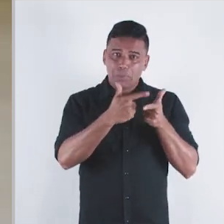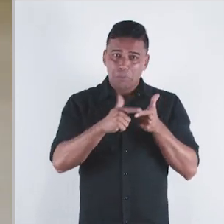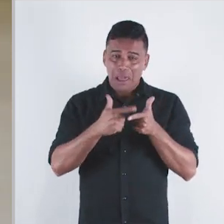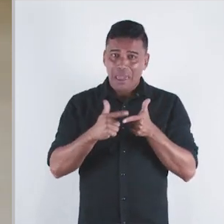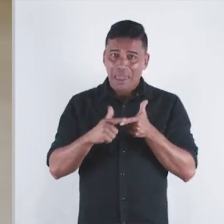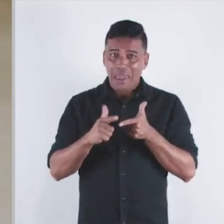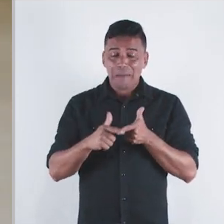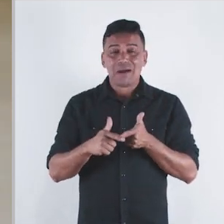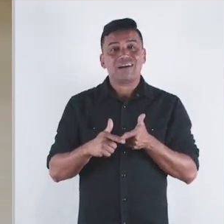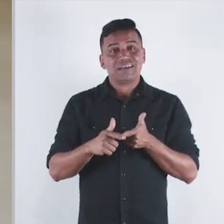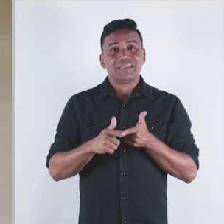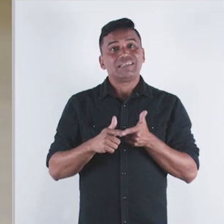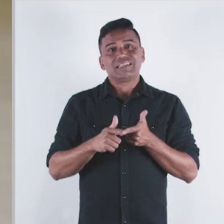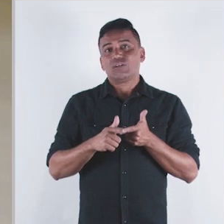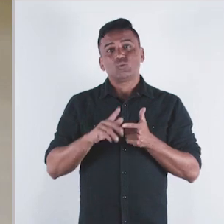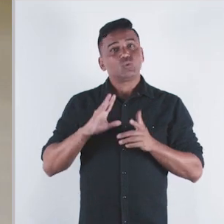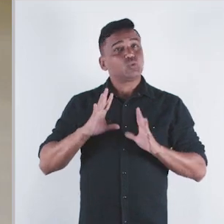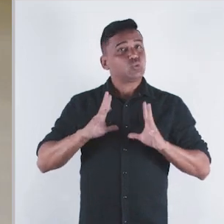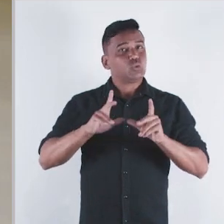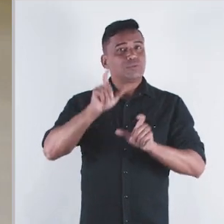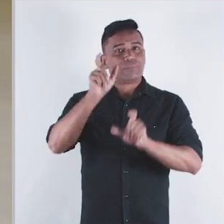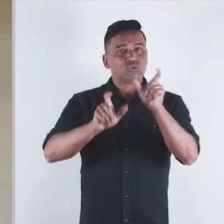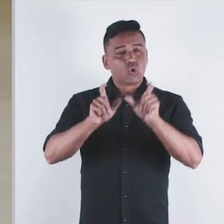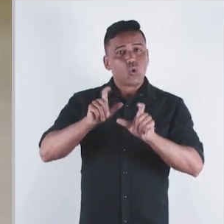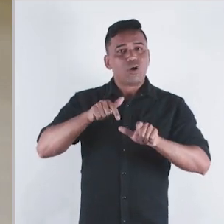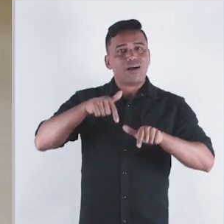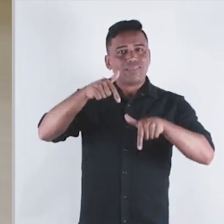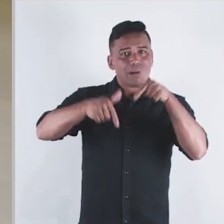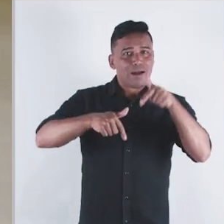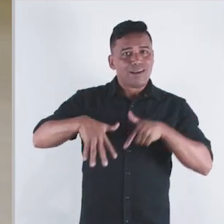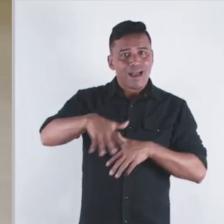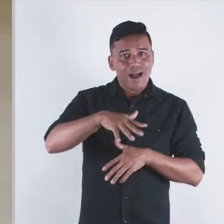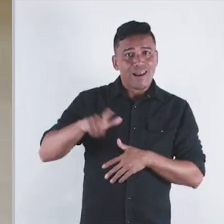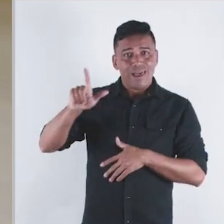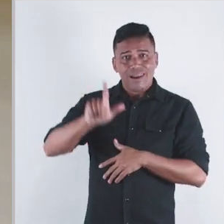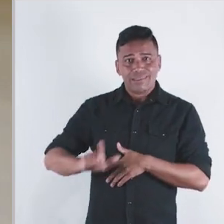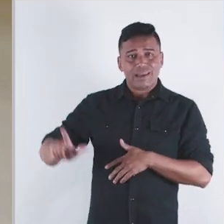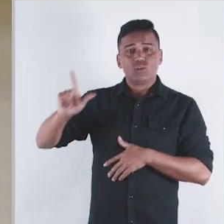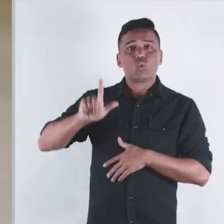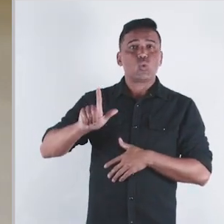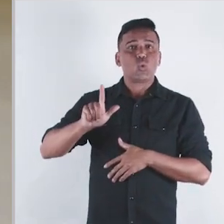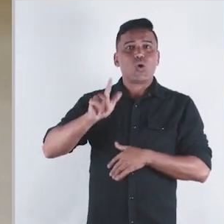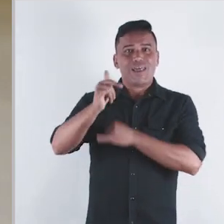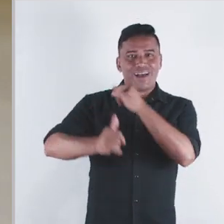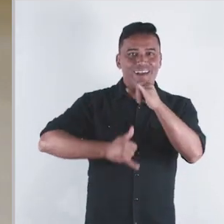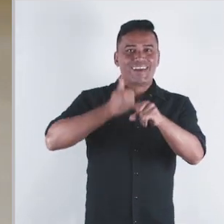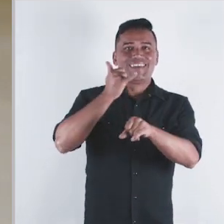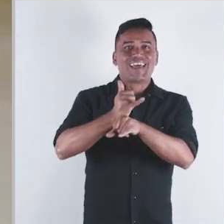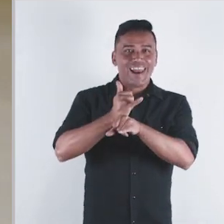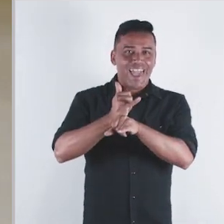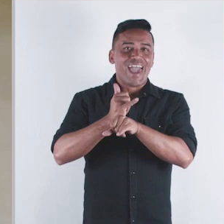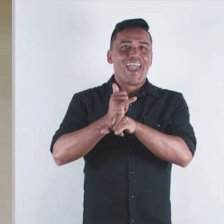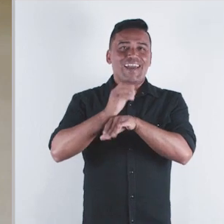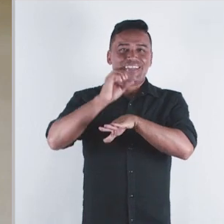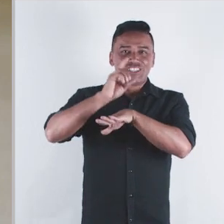quem trabalha com literatura digital, e não só literatura digital, eu acho que artes digitais, de maneira geral,